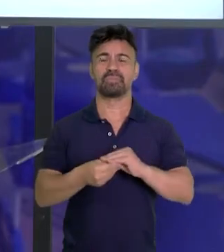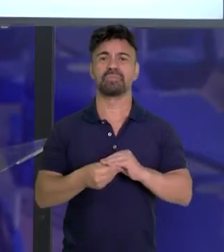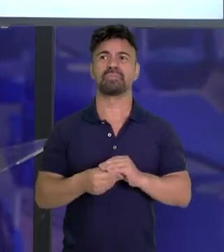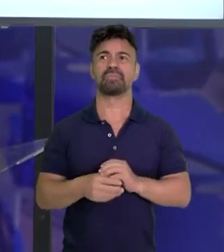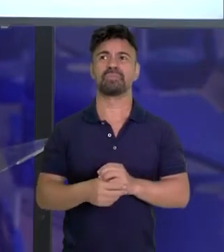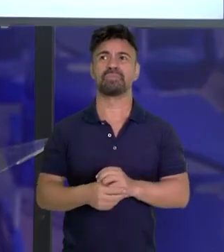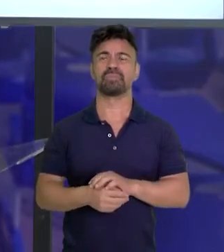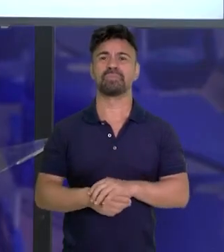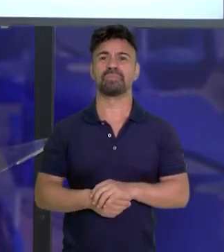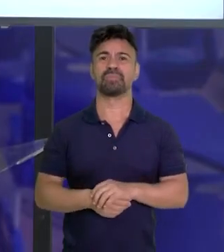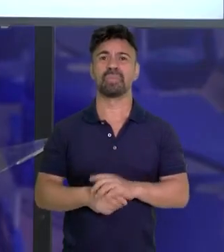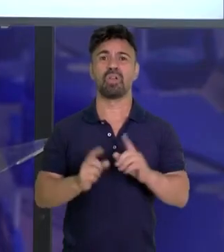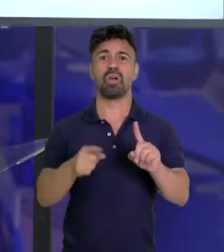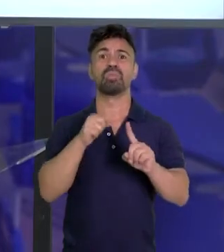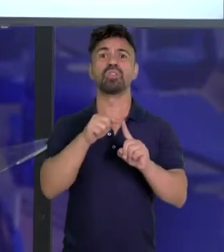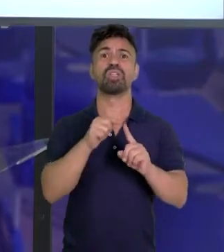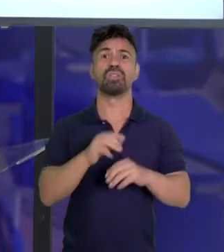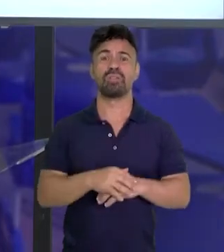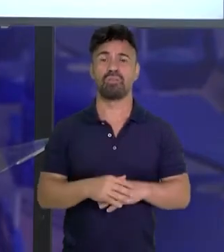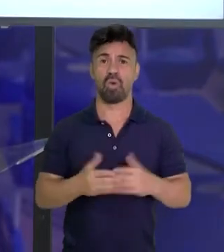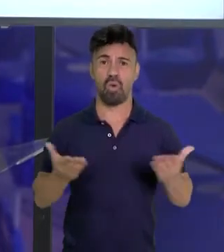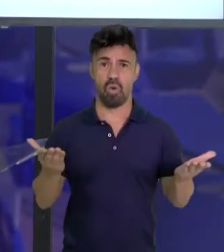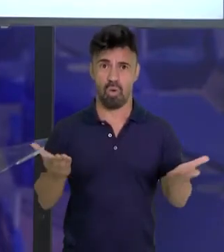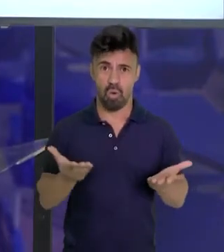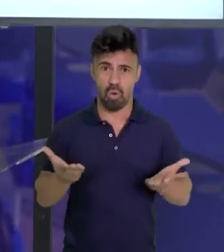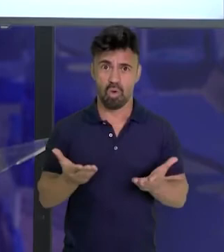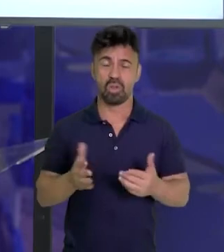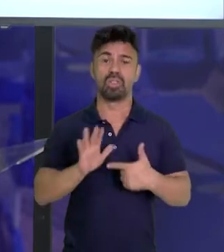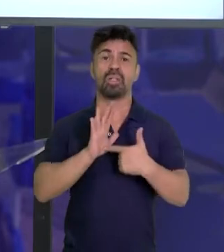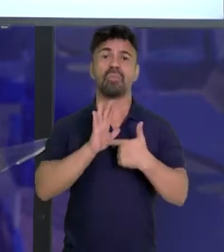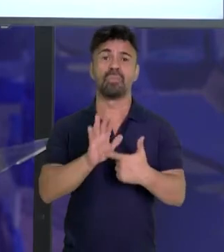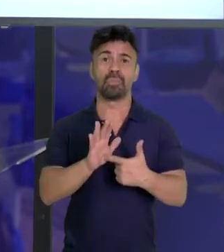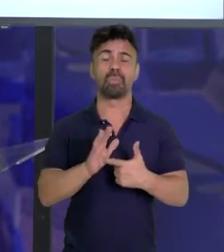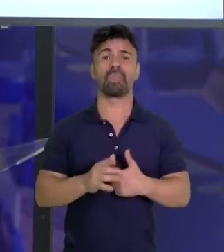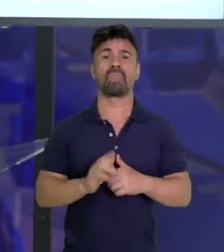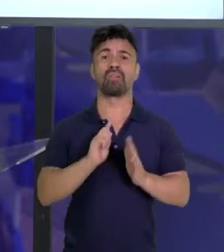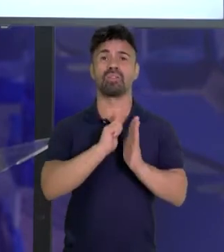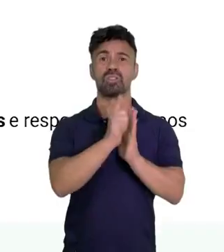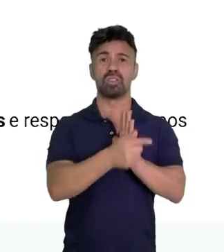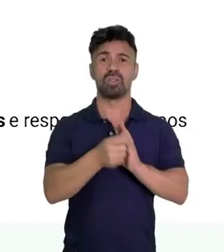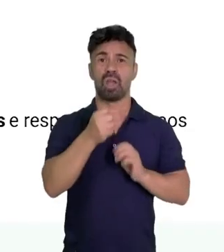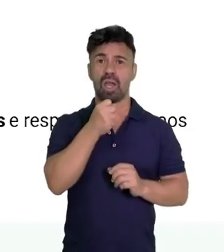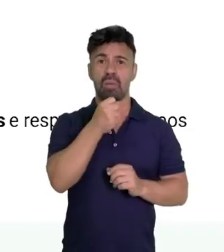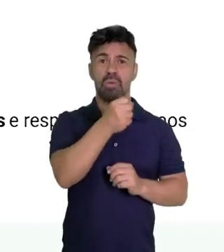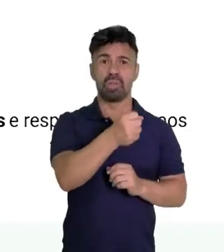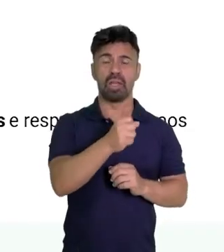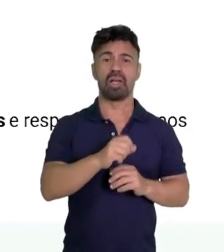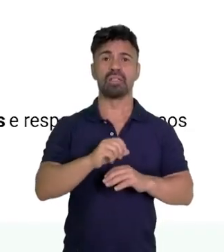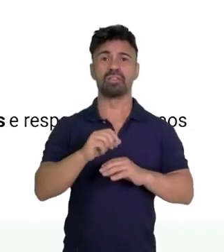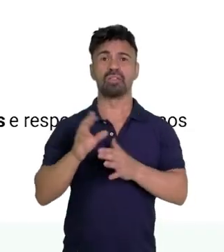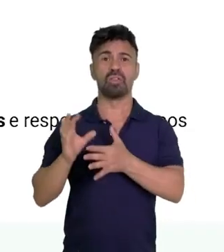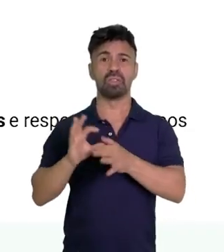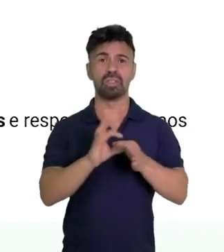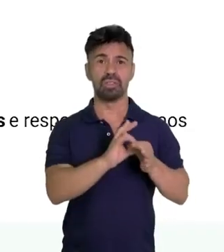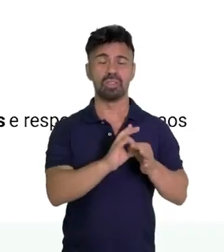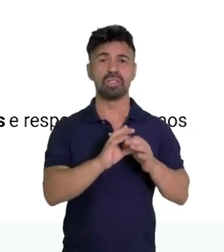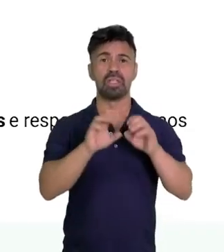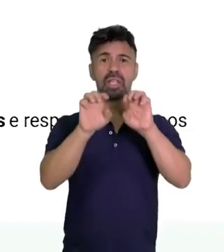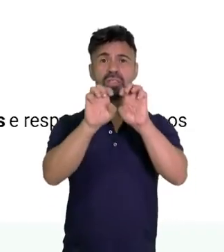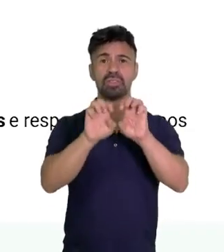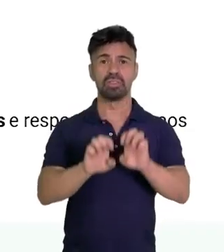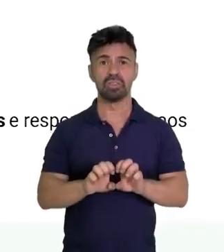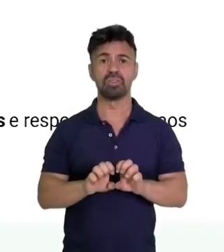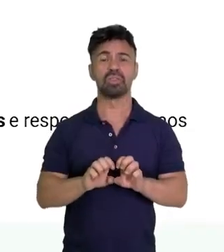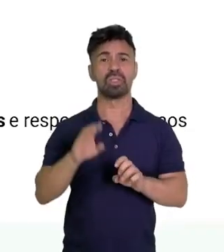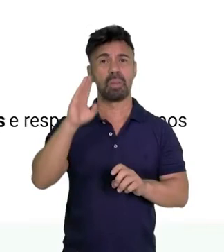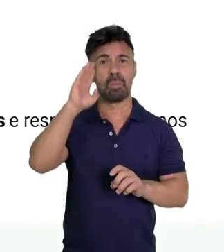vamos retomar os nossos objetivos? Hoje a gente reapresentou o gênero reportagem, contextualizando a estrutura e as